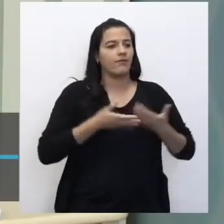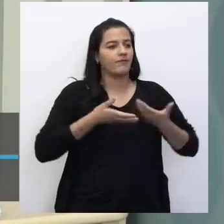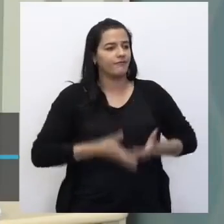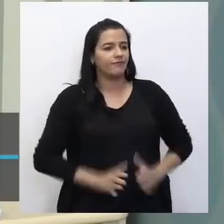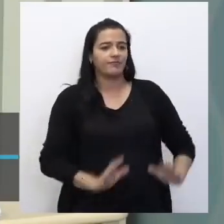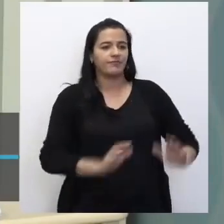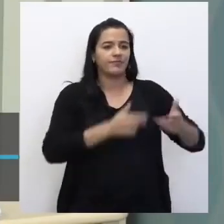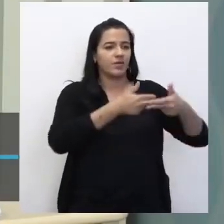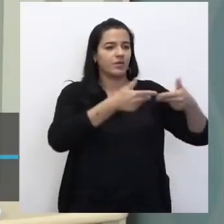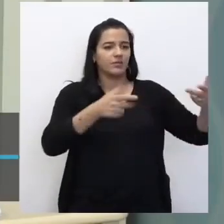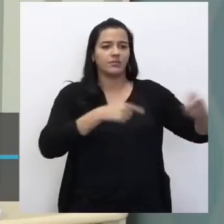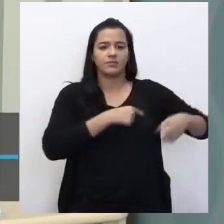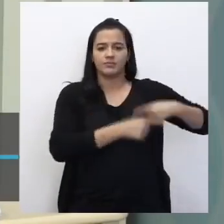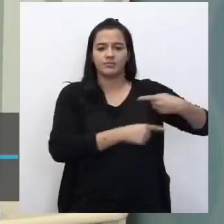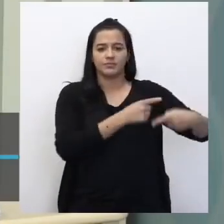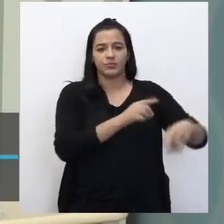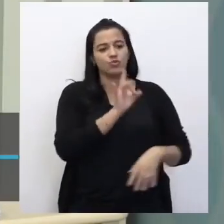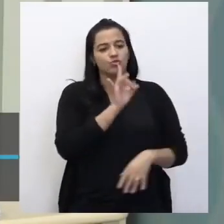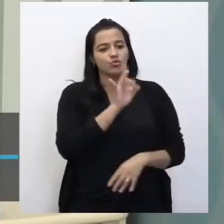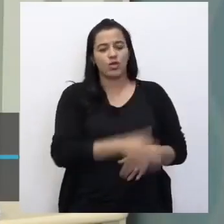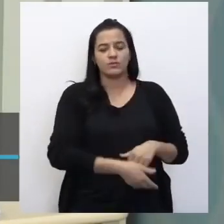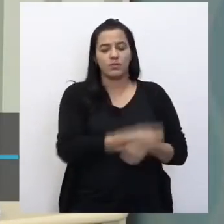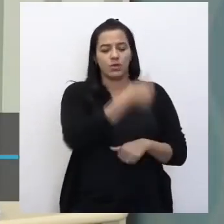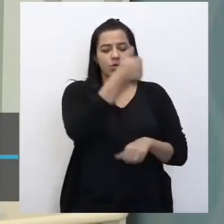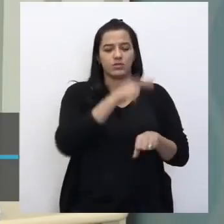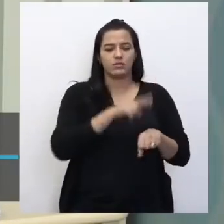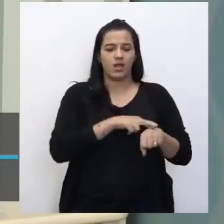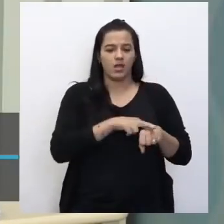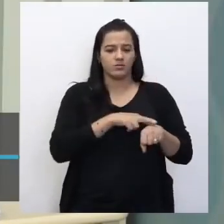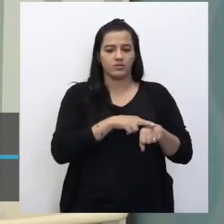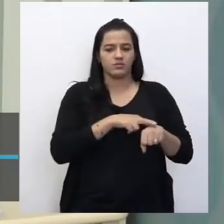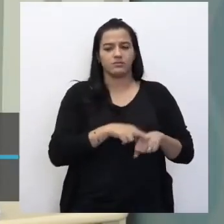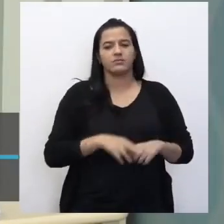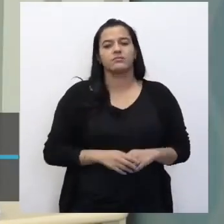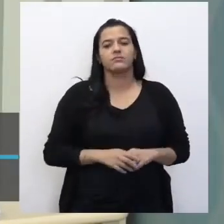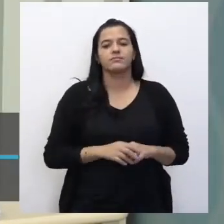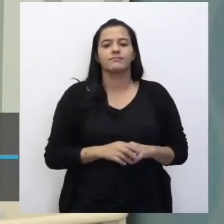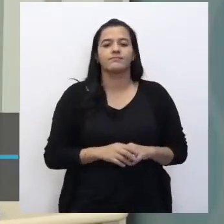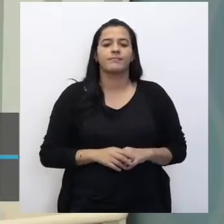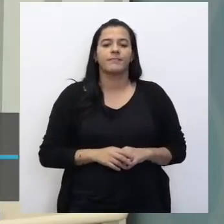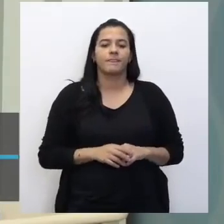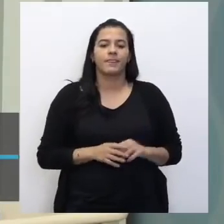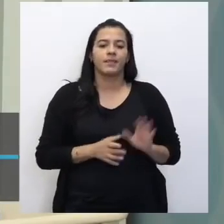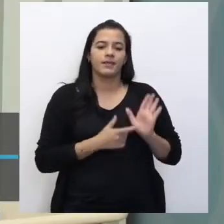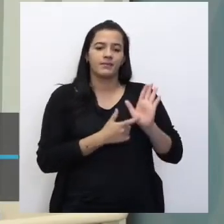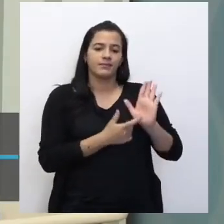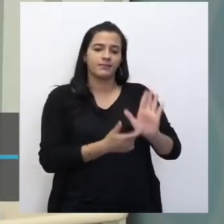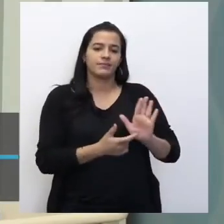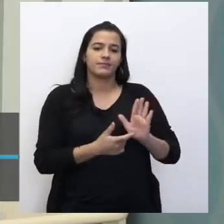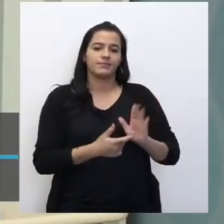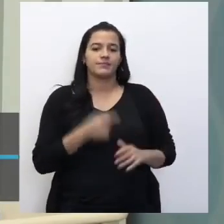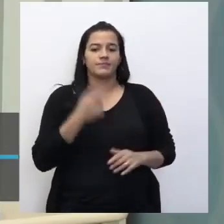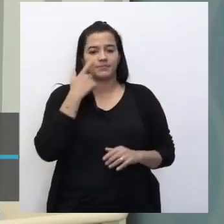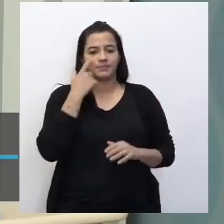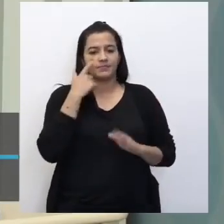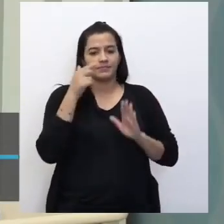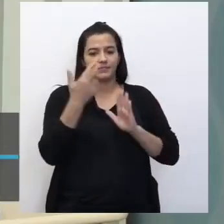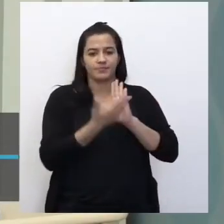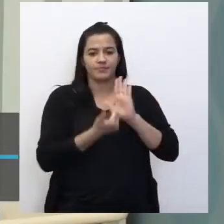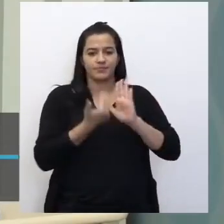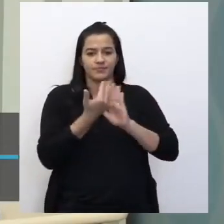a frutificar, né? Como está representada aí no desenho que a gente acabou de ver,